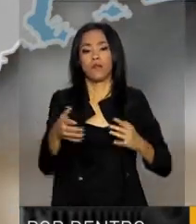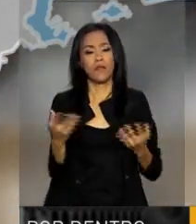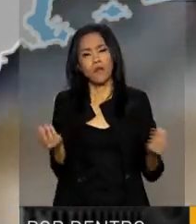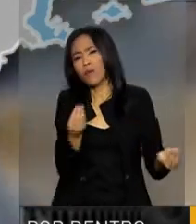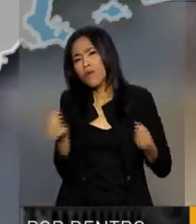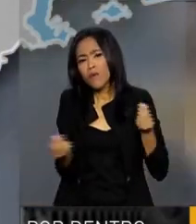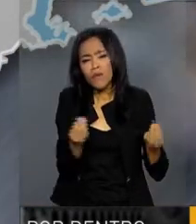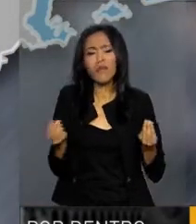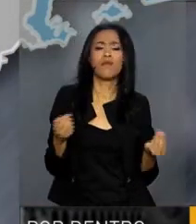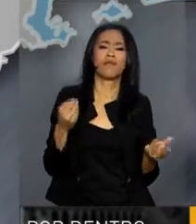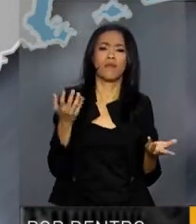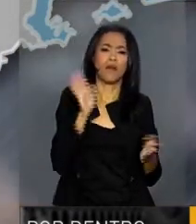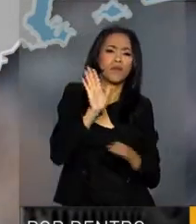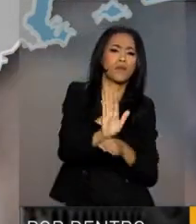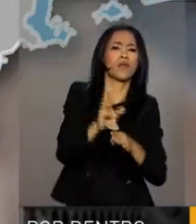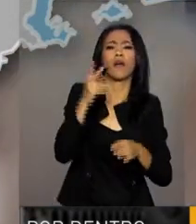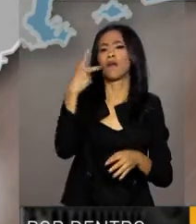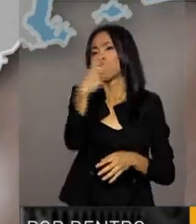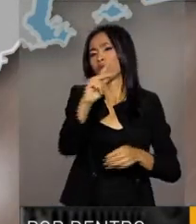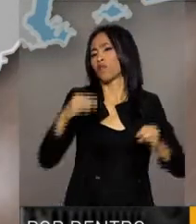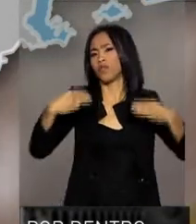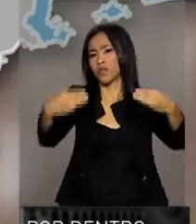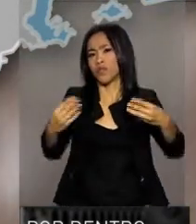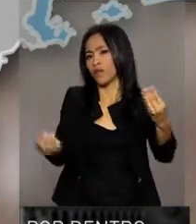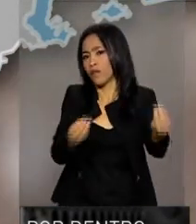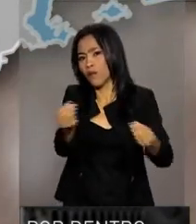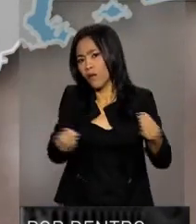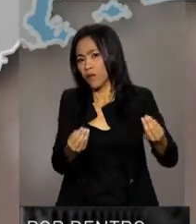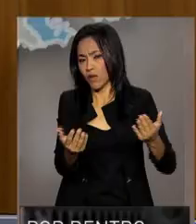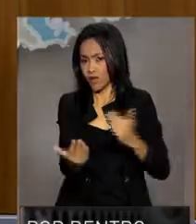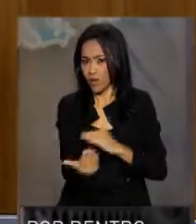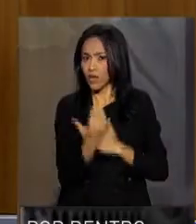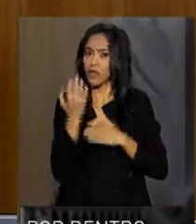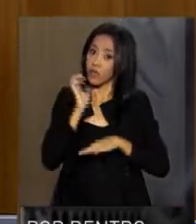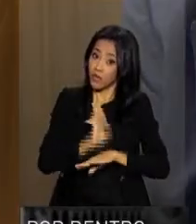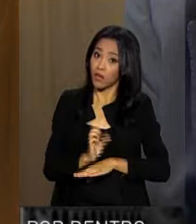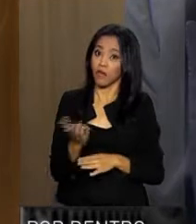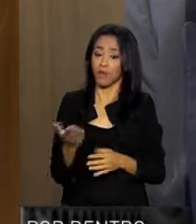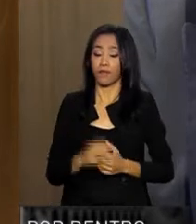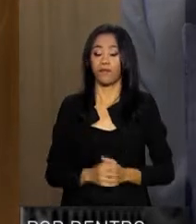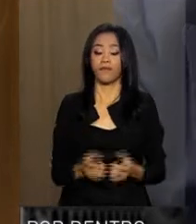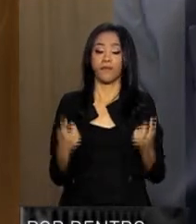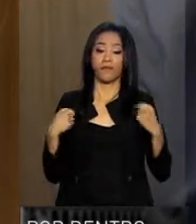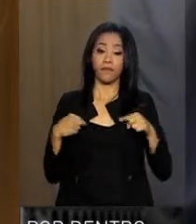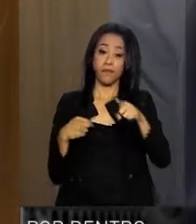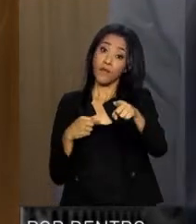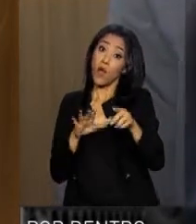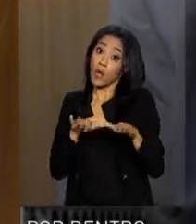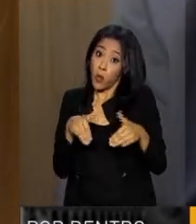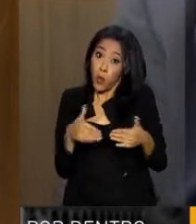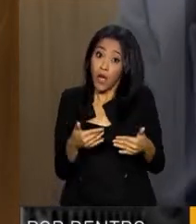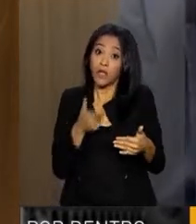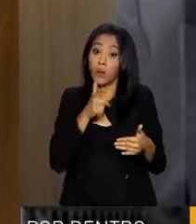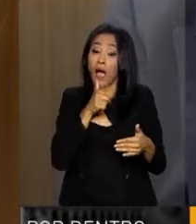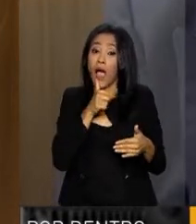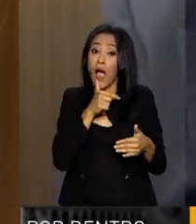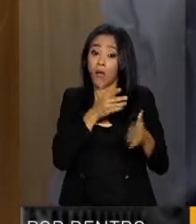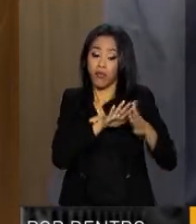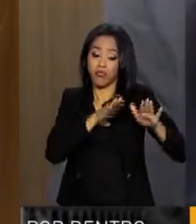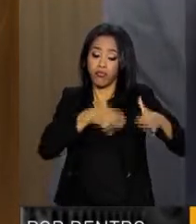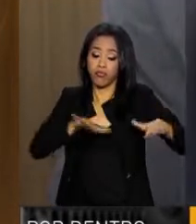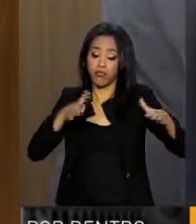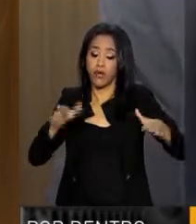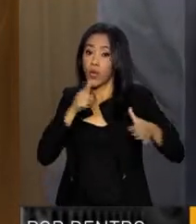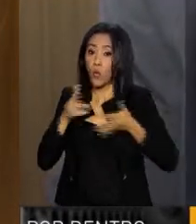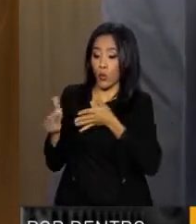do seu ministério bem você sabe que é quando começa a entrar água do mar pela foz do rio significa